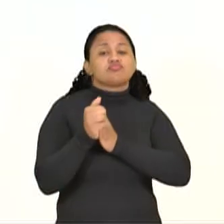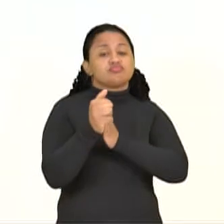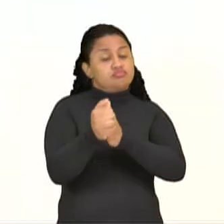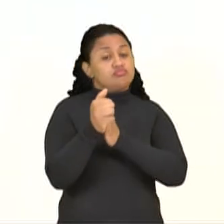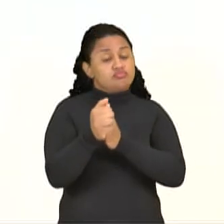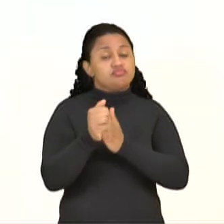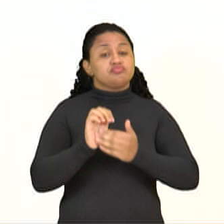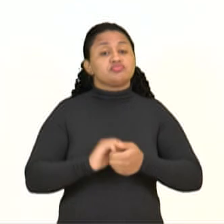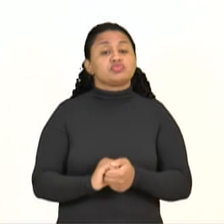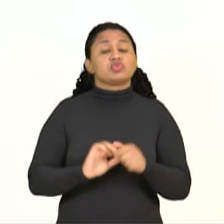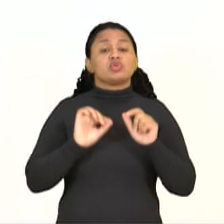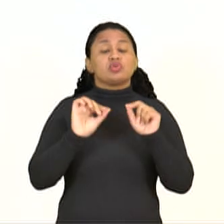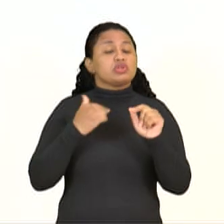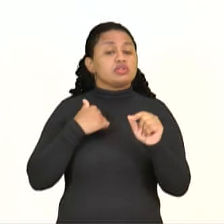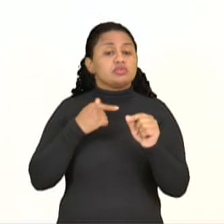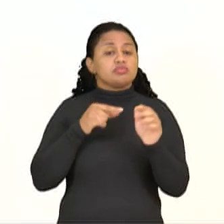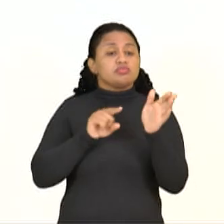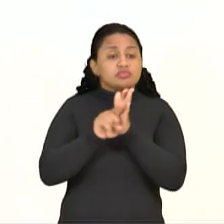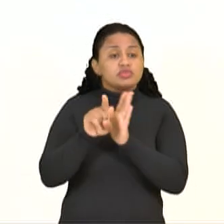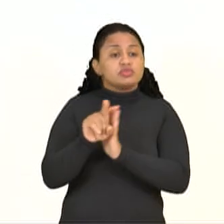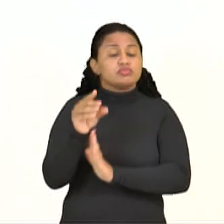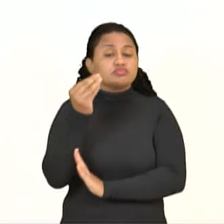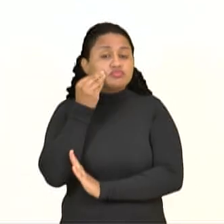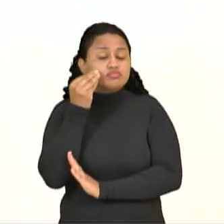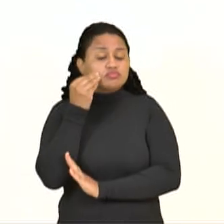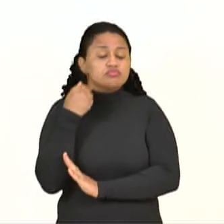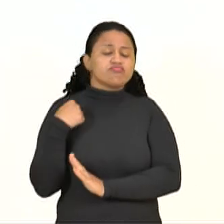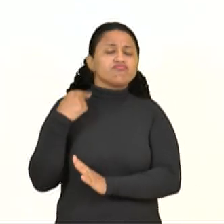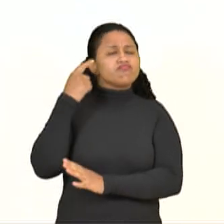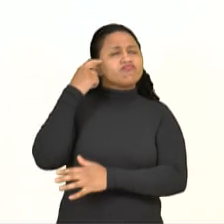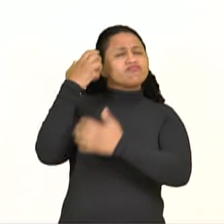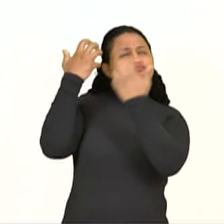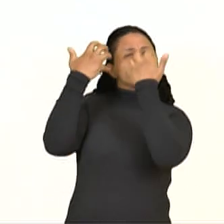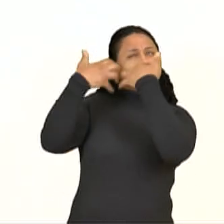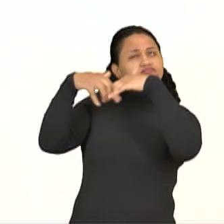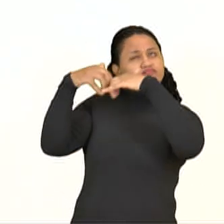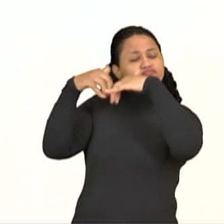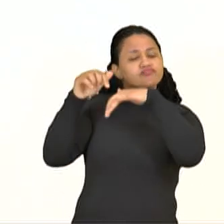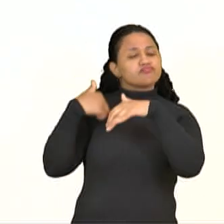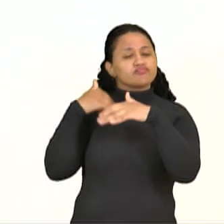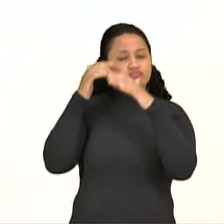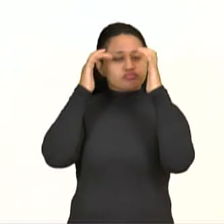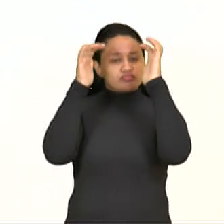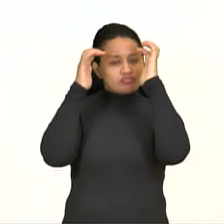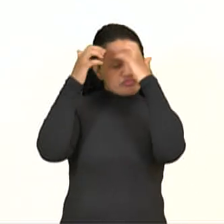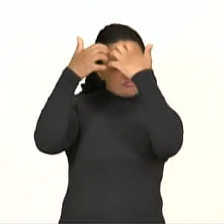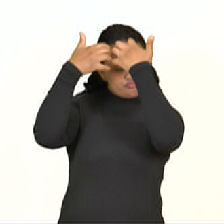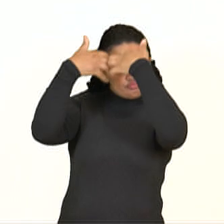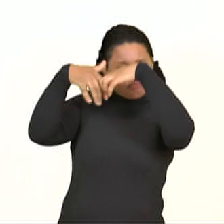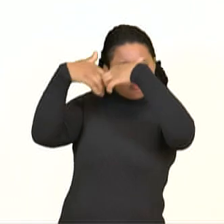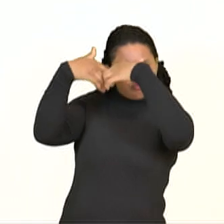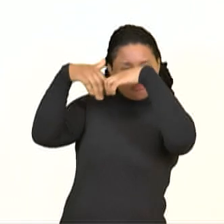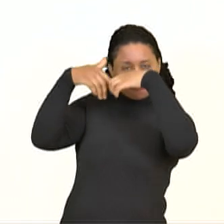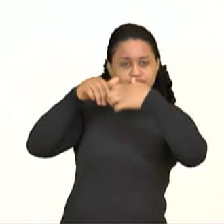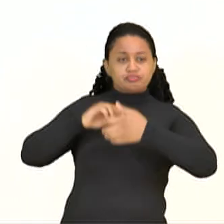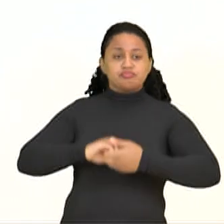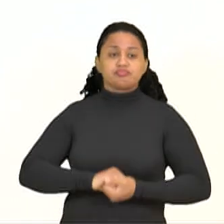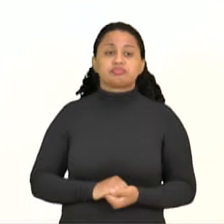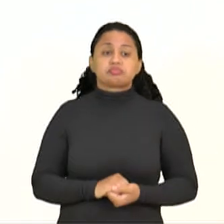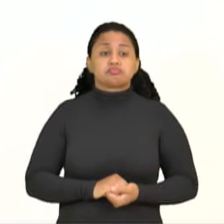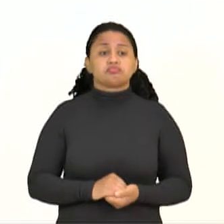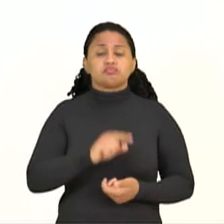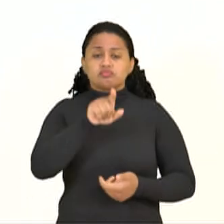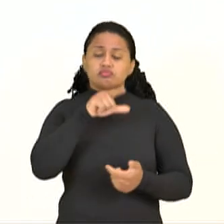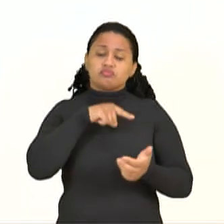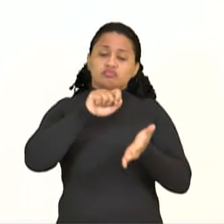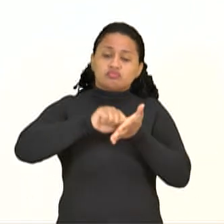retóricas que sempre tendem a provocar o nosso pensamento, colocar em movimento o nosso pensamento. Você já